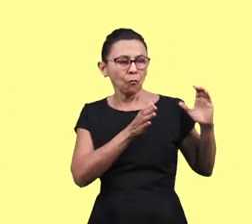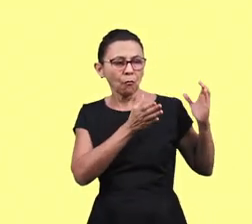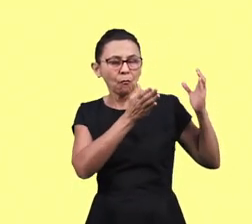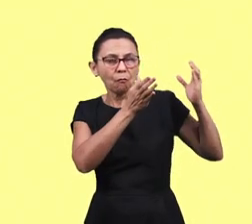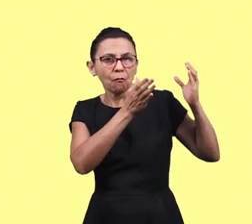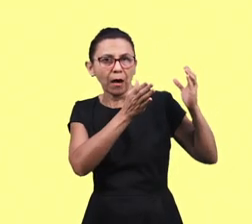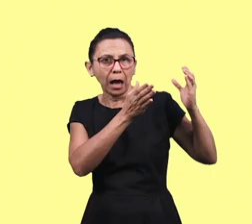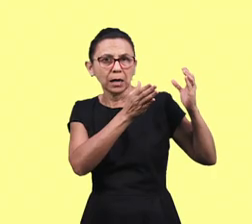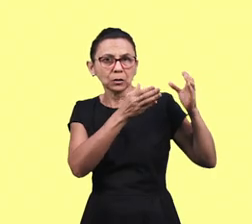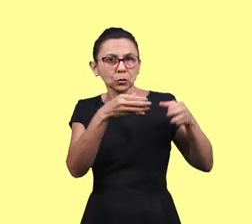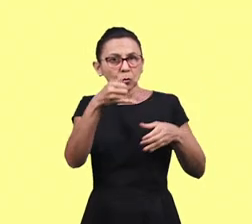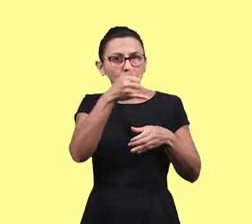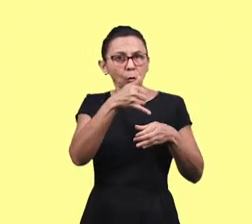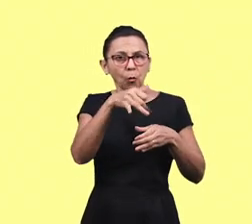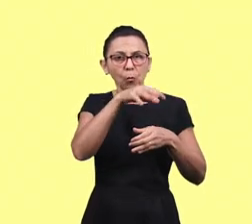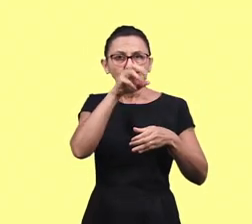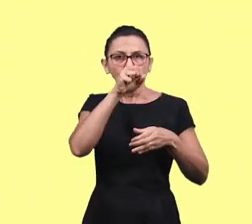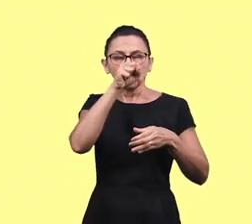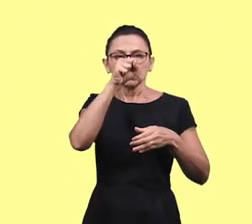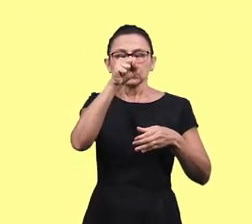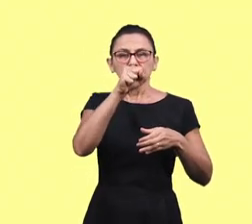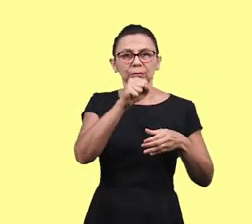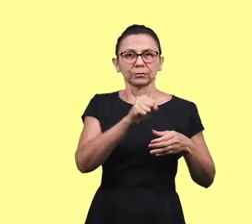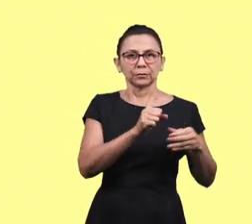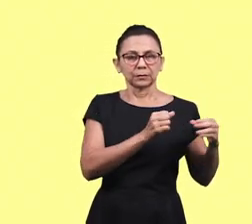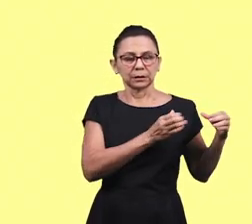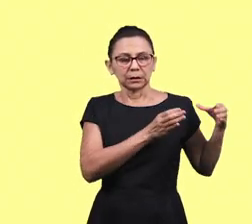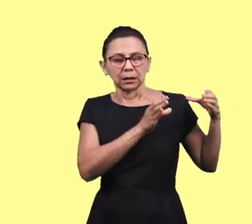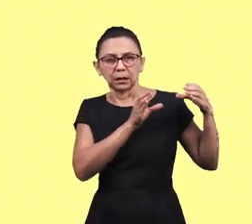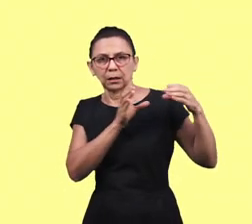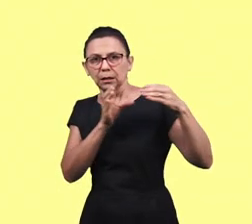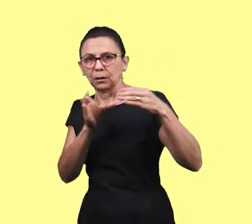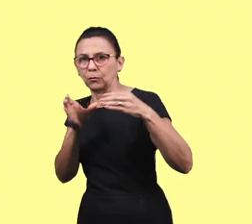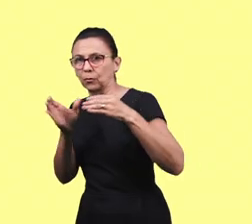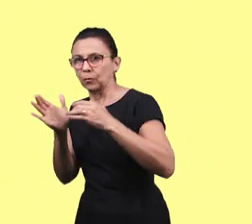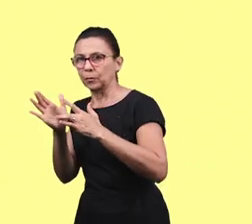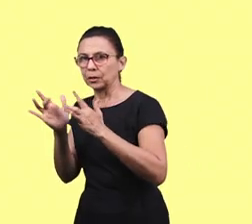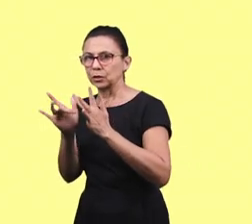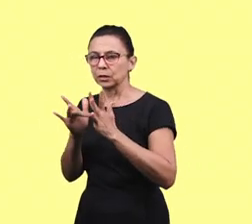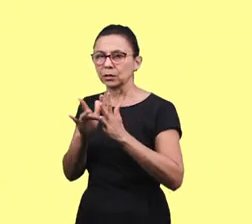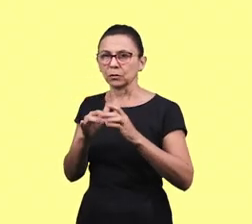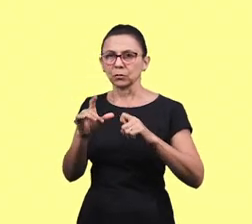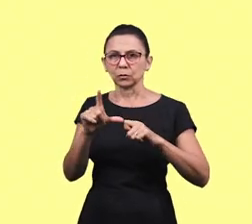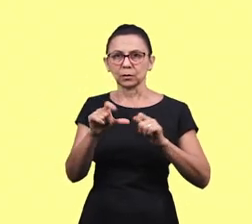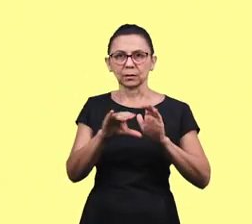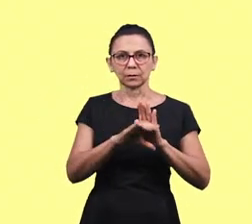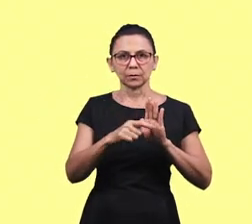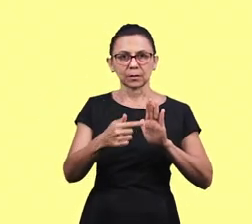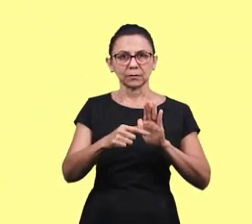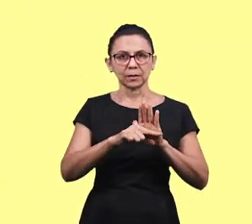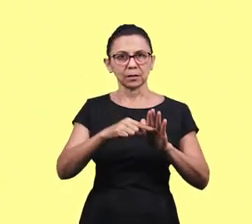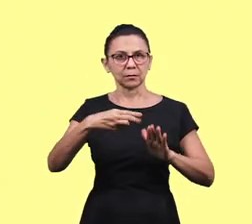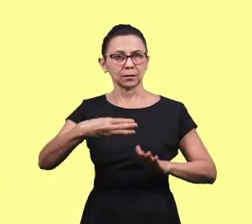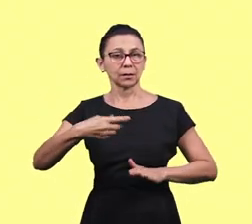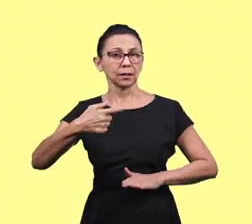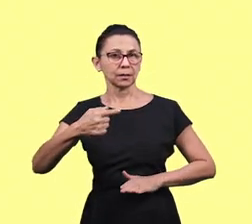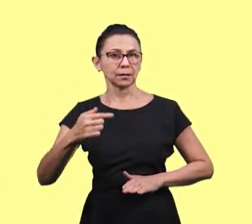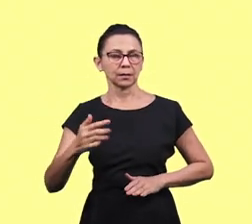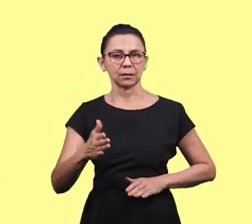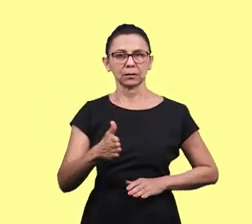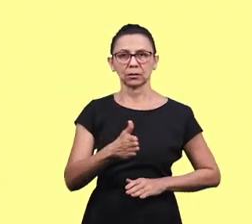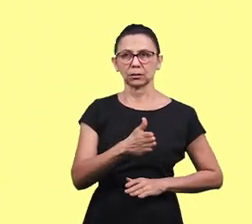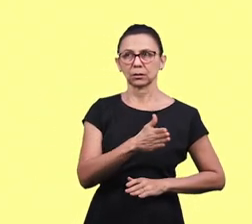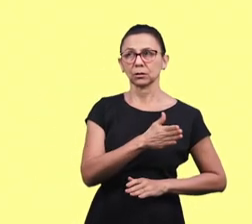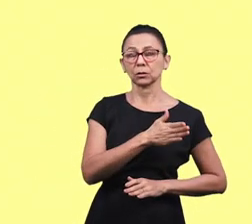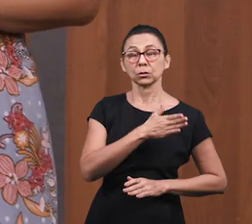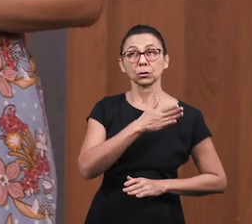alabastro com unguento. Livro de Lucas, capítulo 7, versículo 37. A